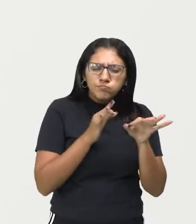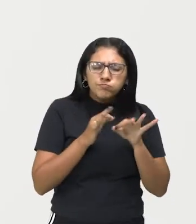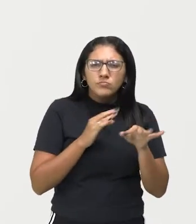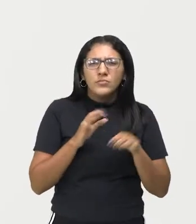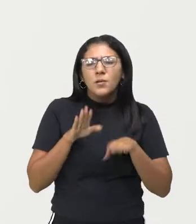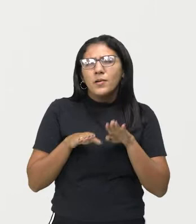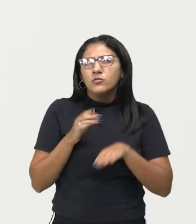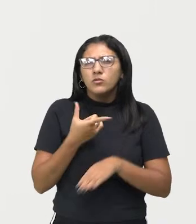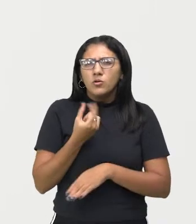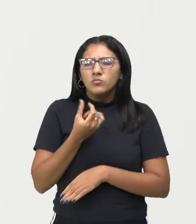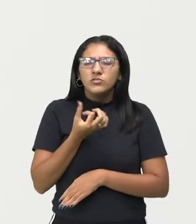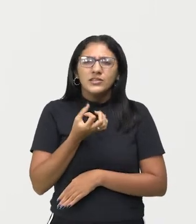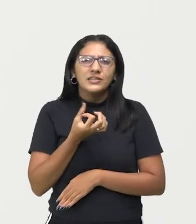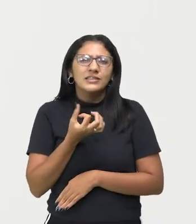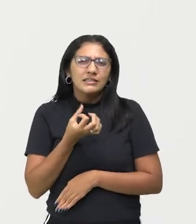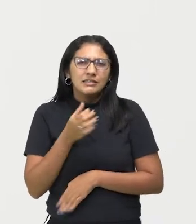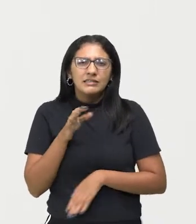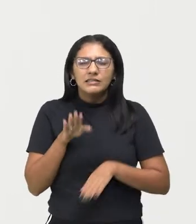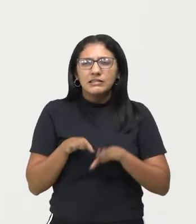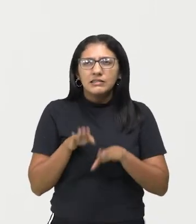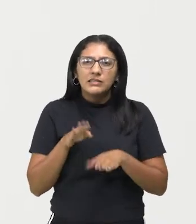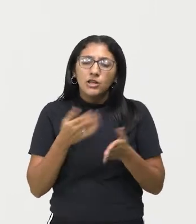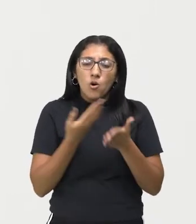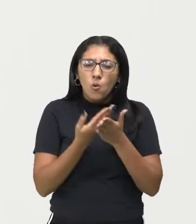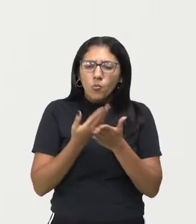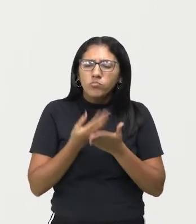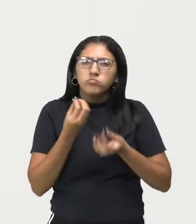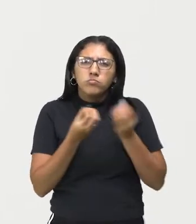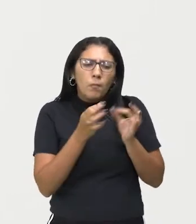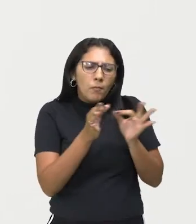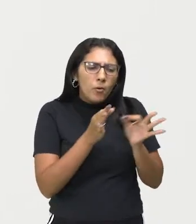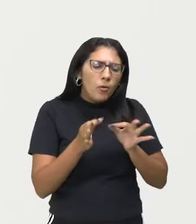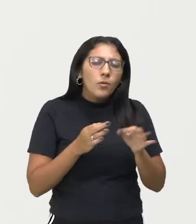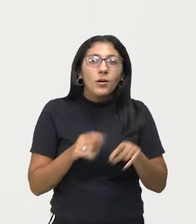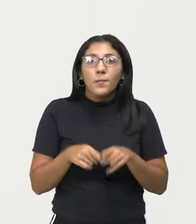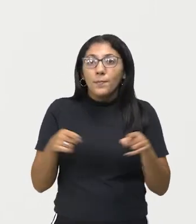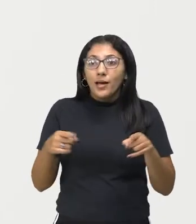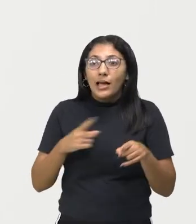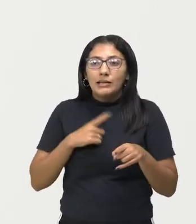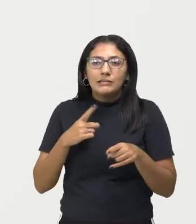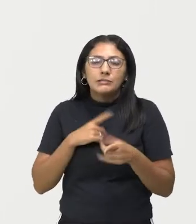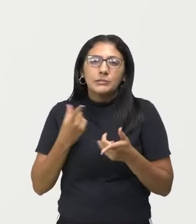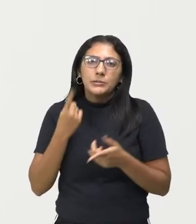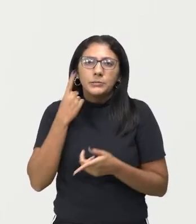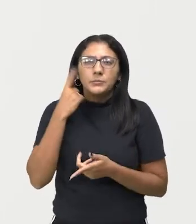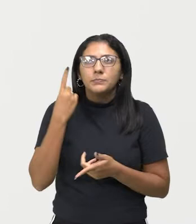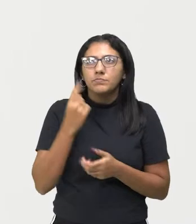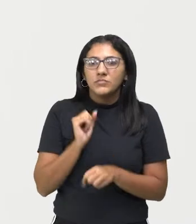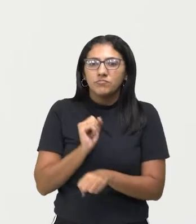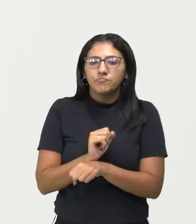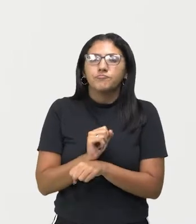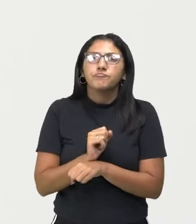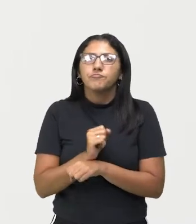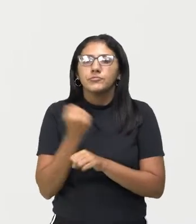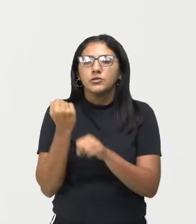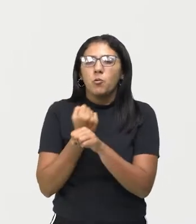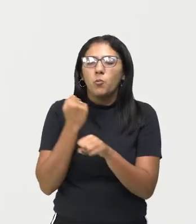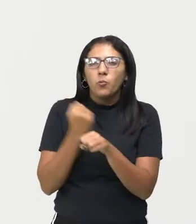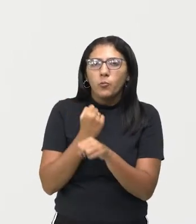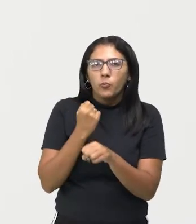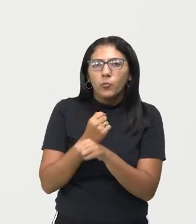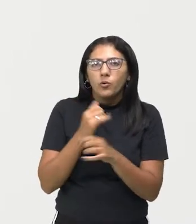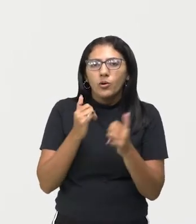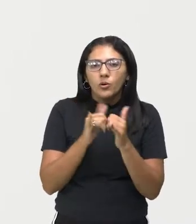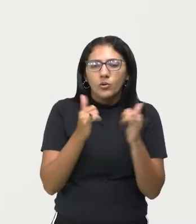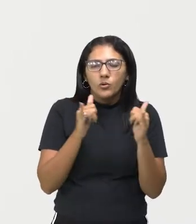em 2016 ainda estavam sendo estudadas e planejadas, mas houve uma parada na construção das